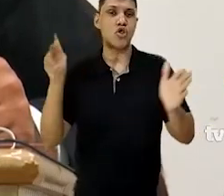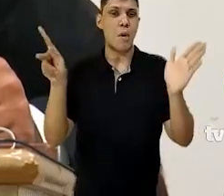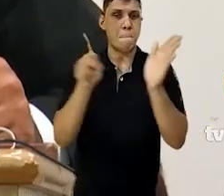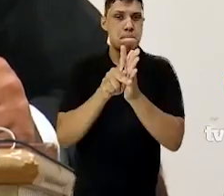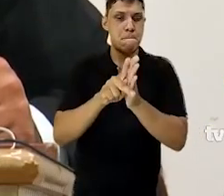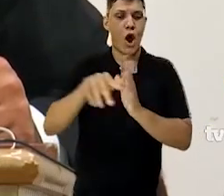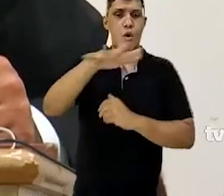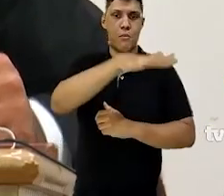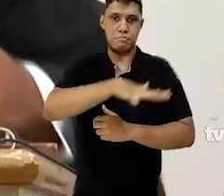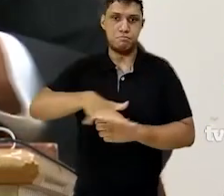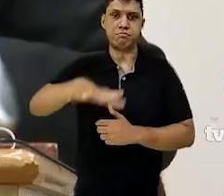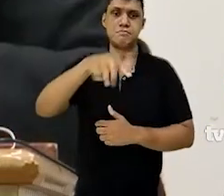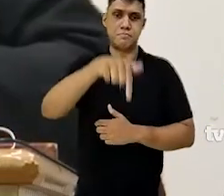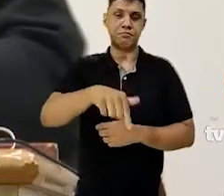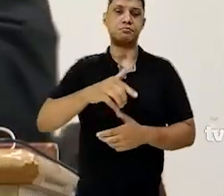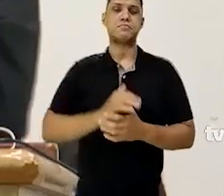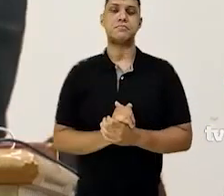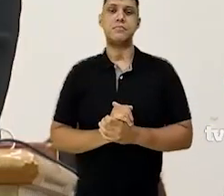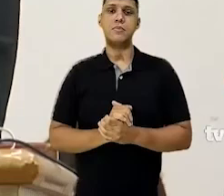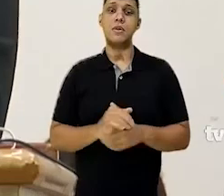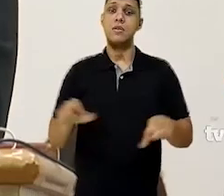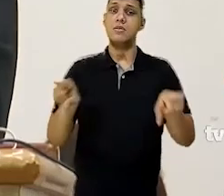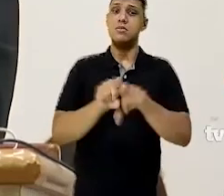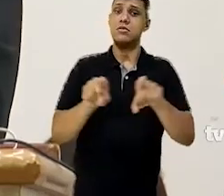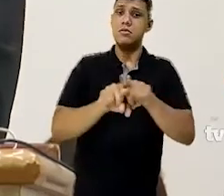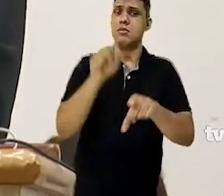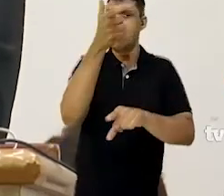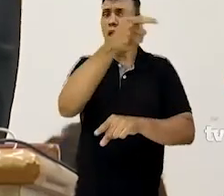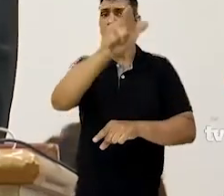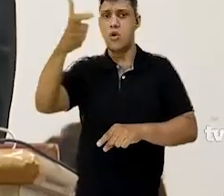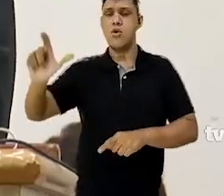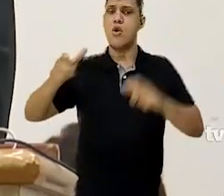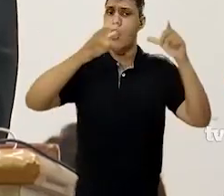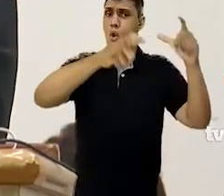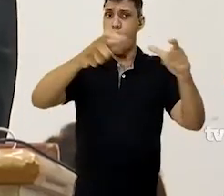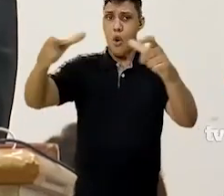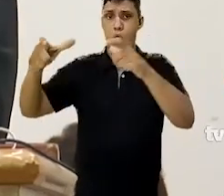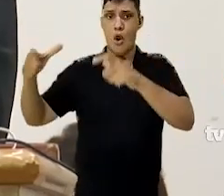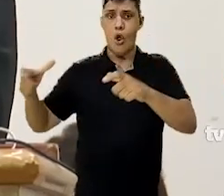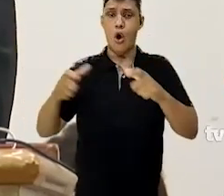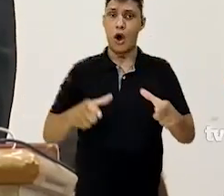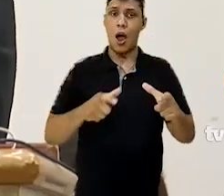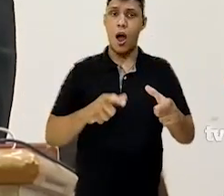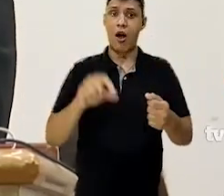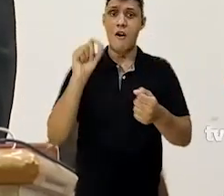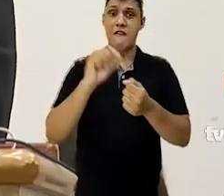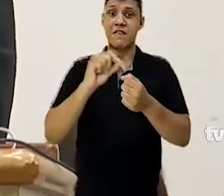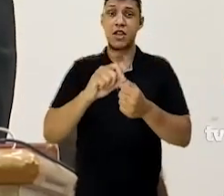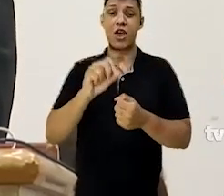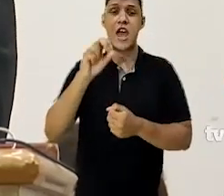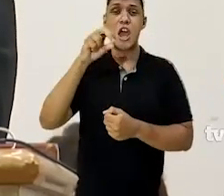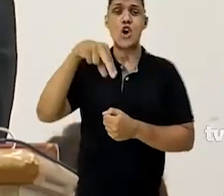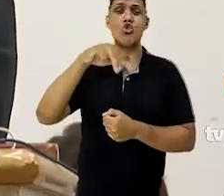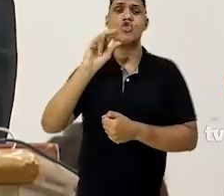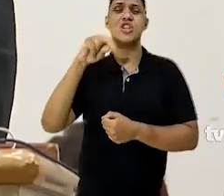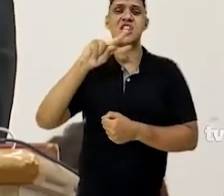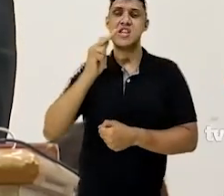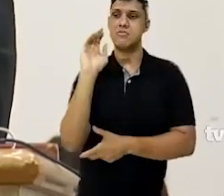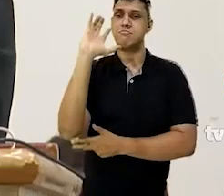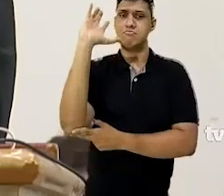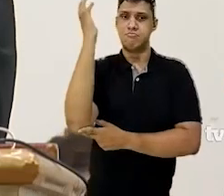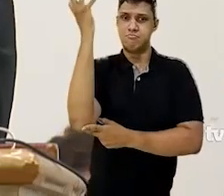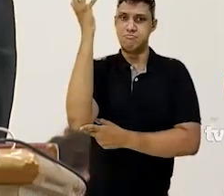região. E em outras localidades, iremos fazer a retirada do ninho, não por